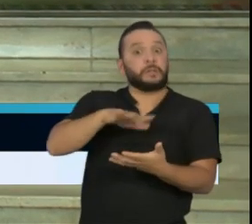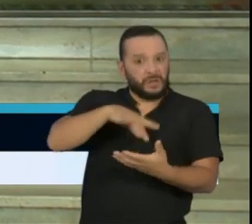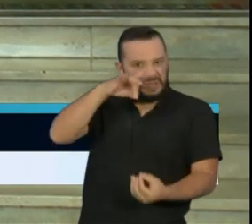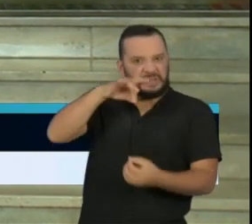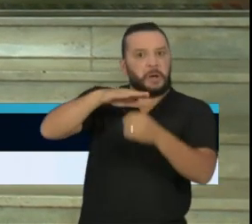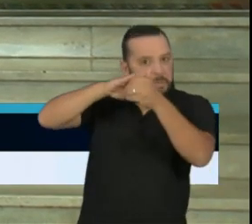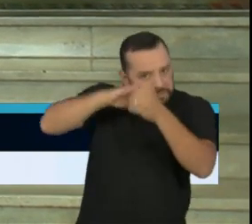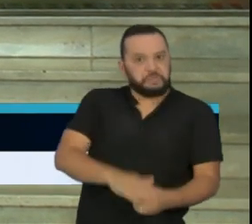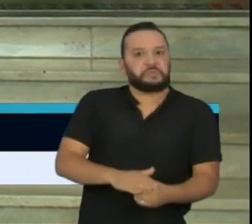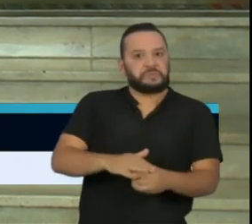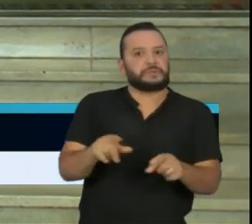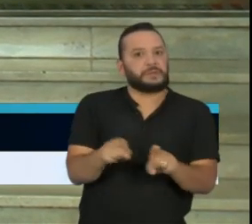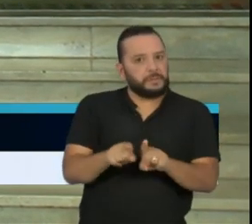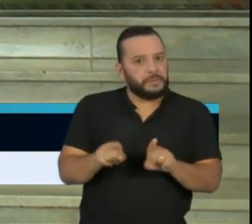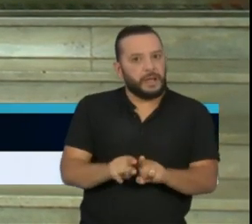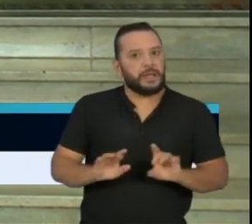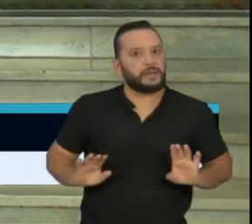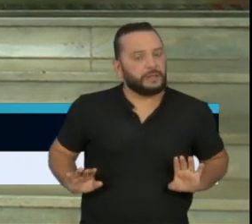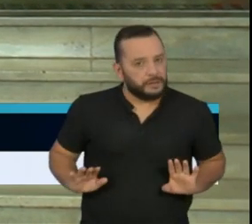E